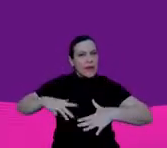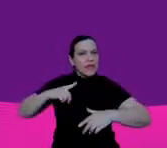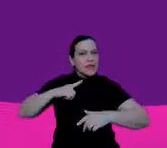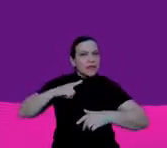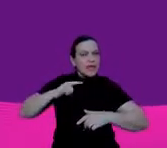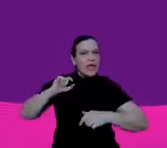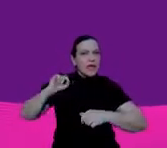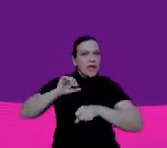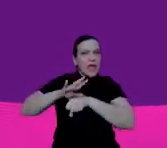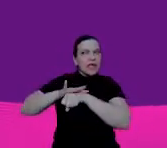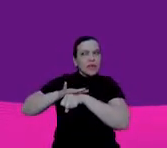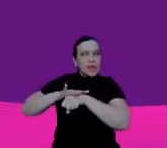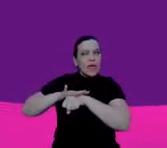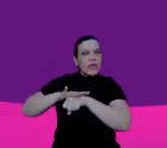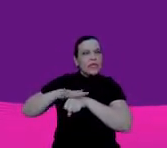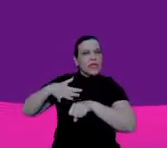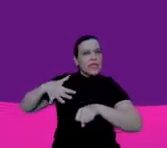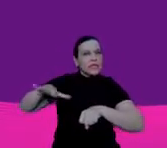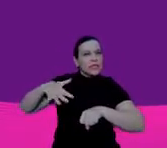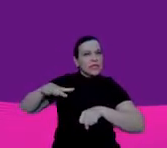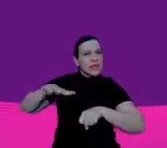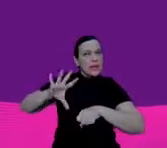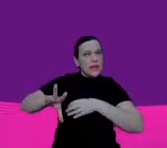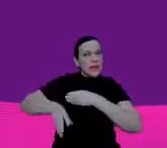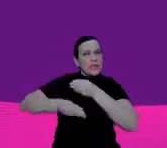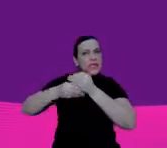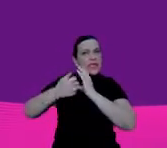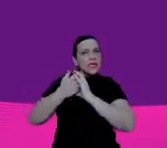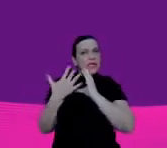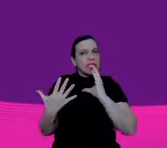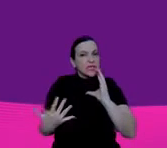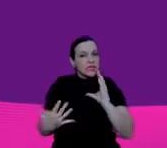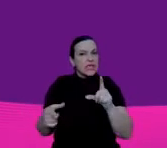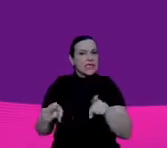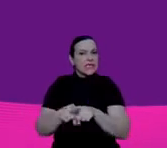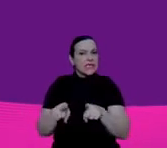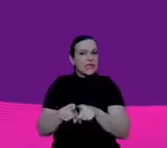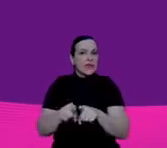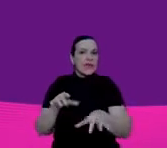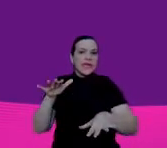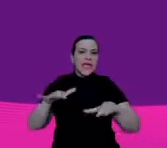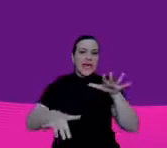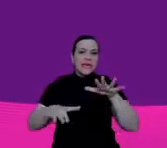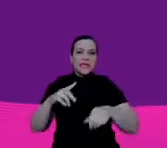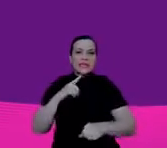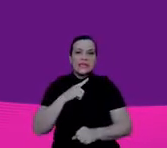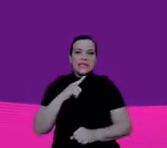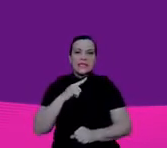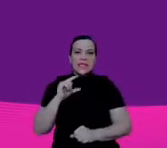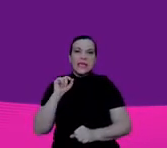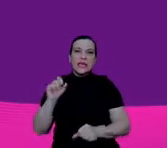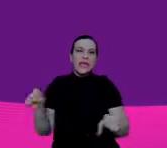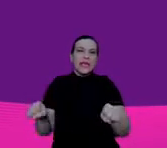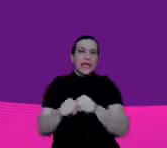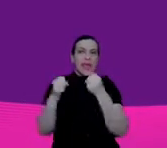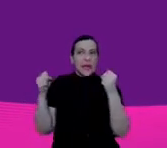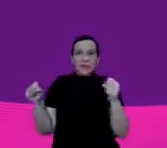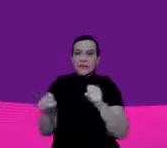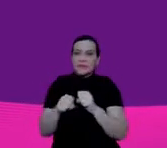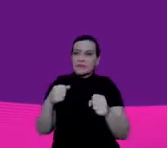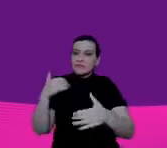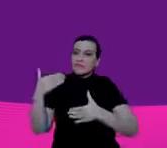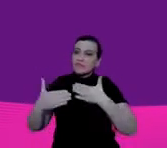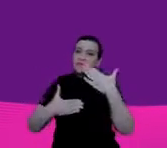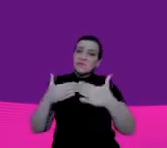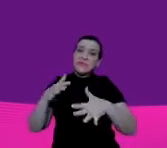tem outras características, ou desautonomia precoce, ou quedas muito precoces, e às vezes esses pacientes podem até